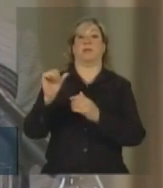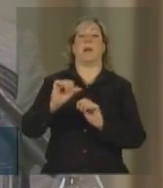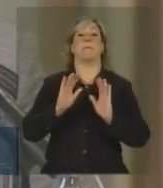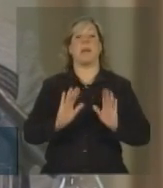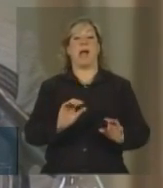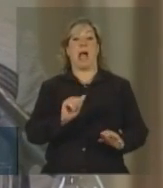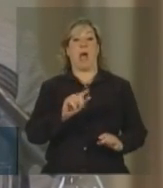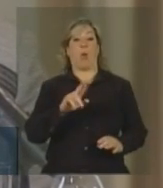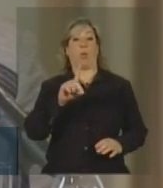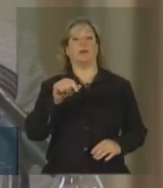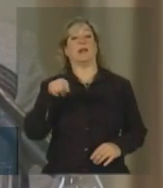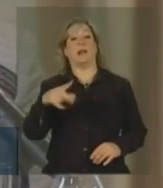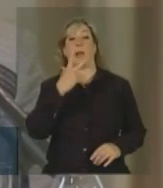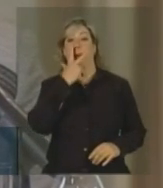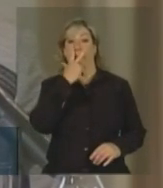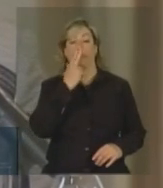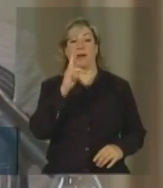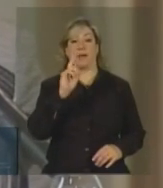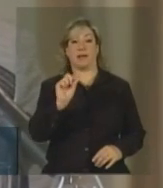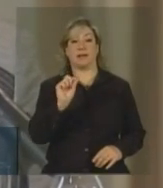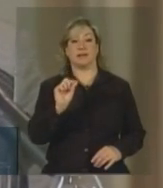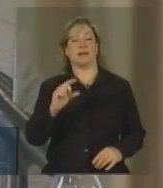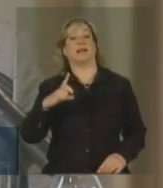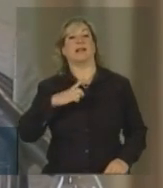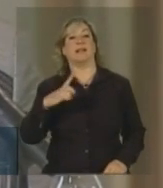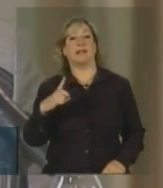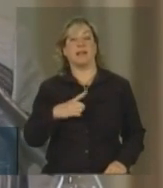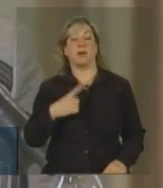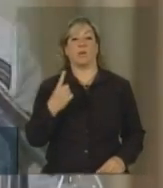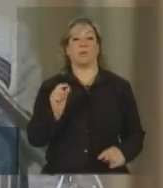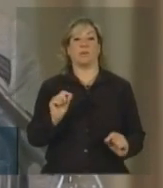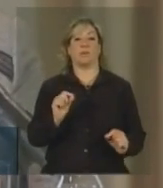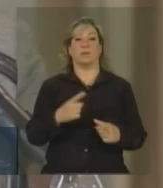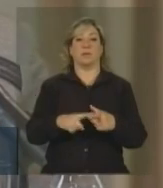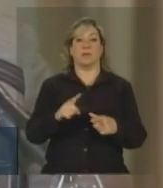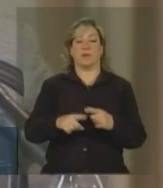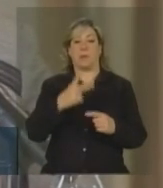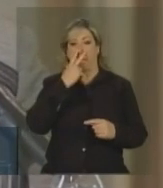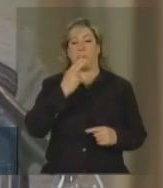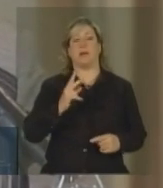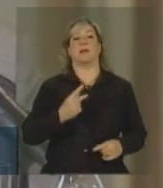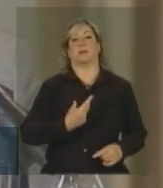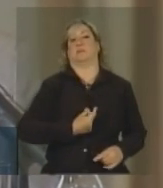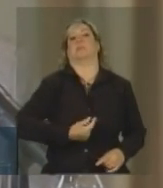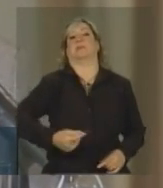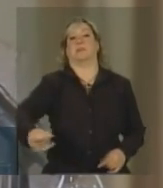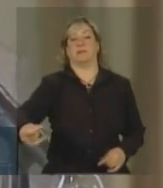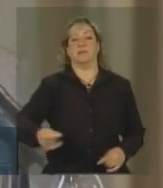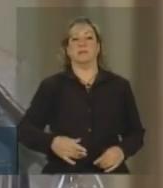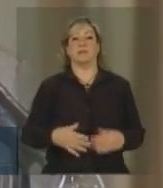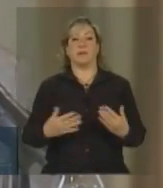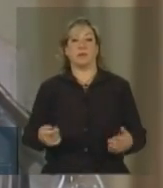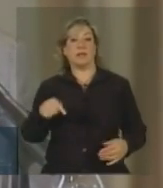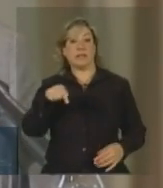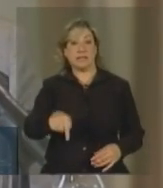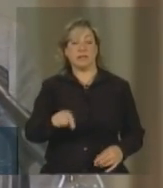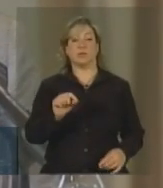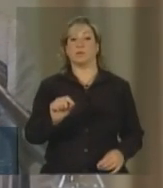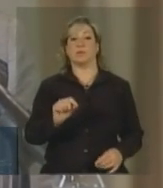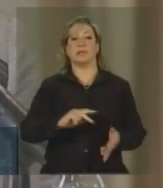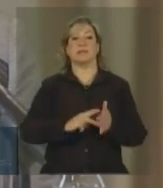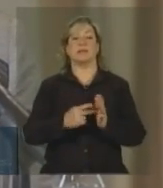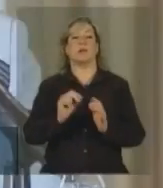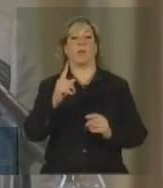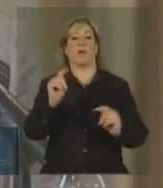aguda, ela parece ter uma característica sistêmica, assim, permanente, e isso significa